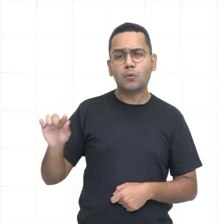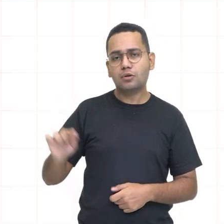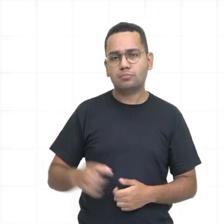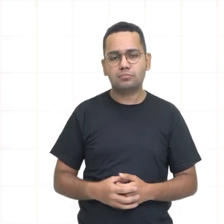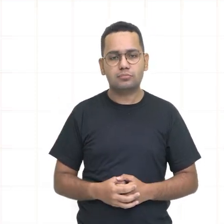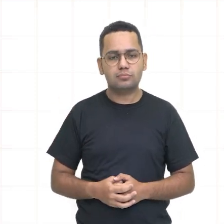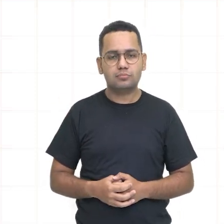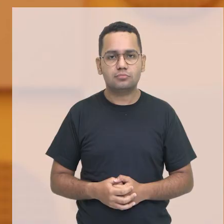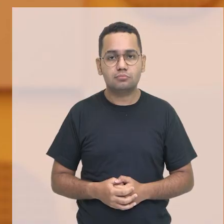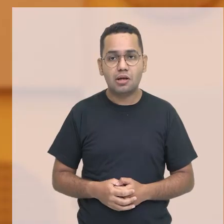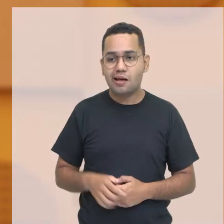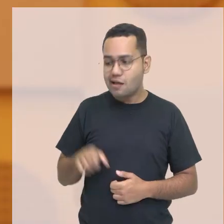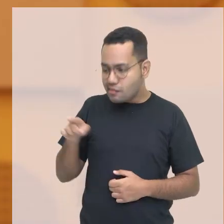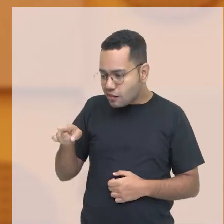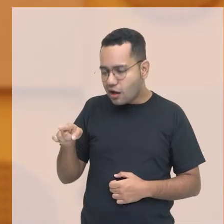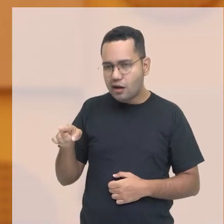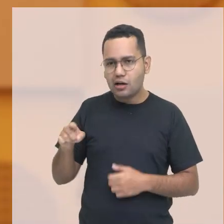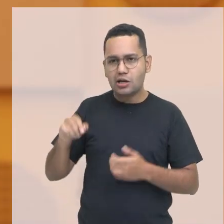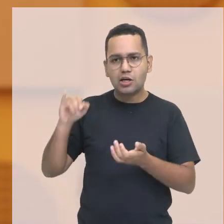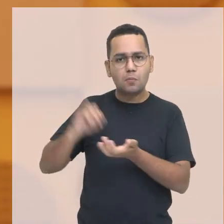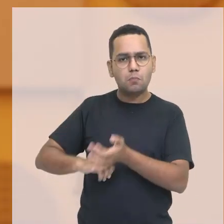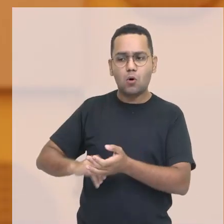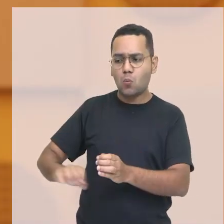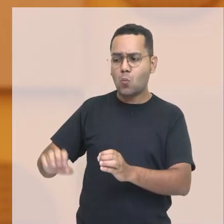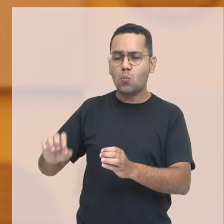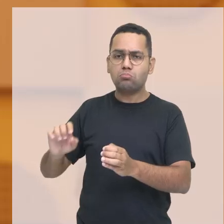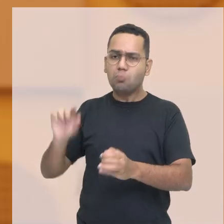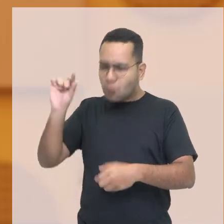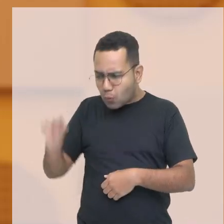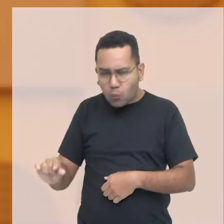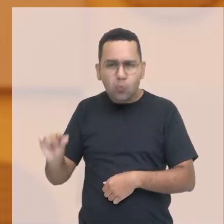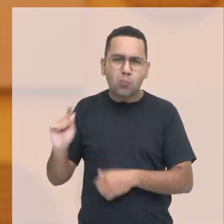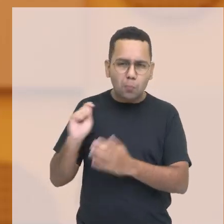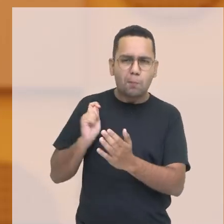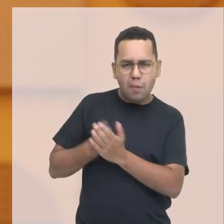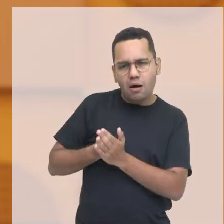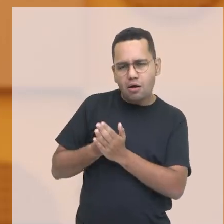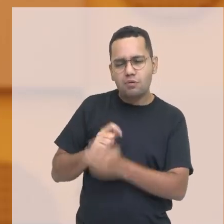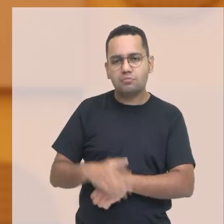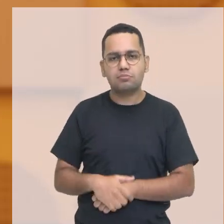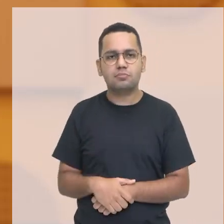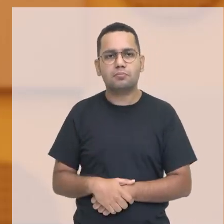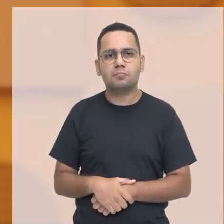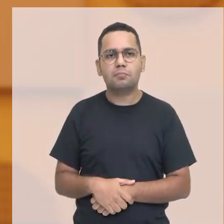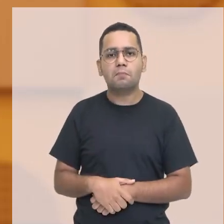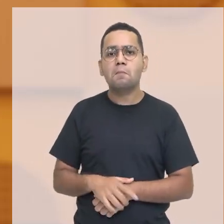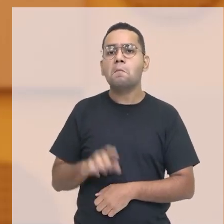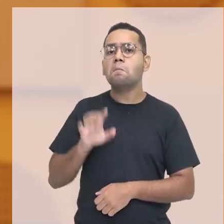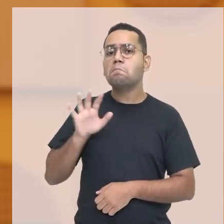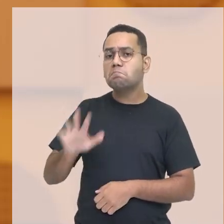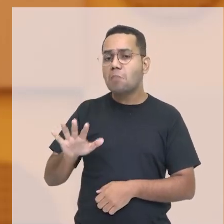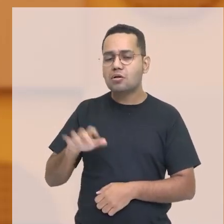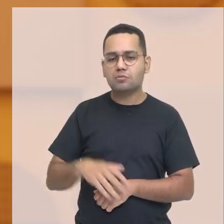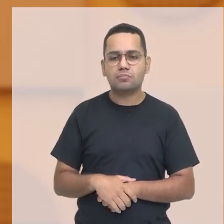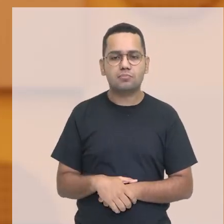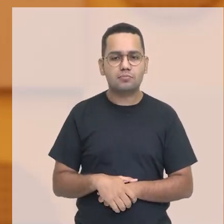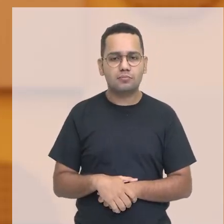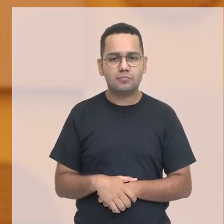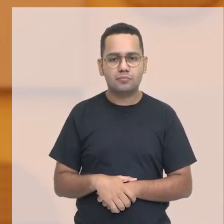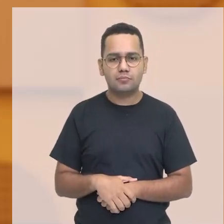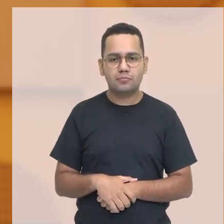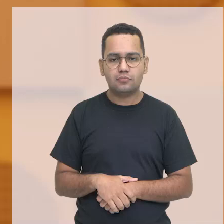região isenta de alguns impostos. Isso fazia com que as grandes empresas, não com o objetivo de